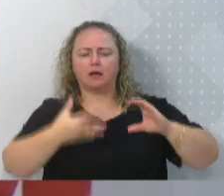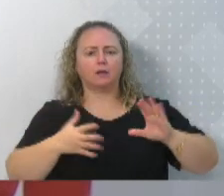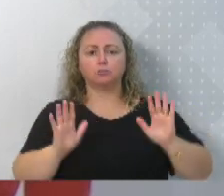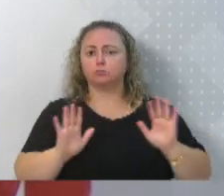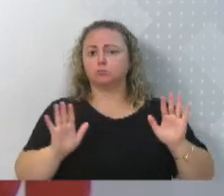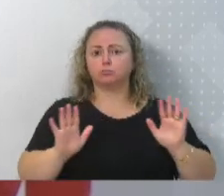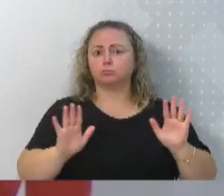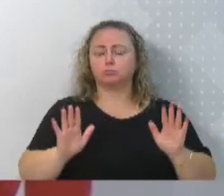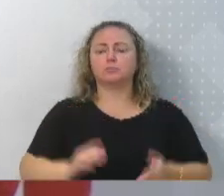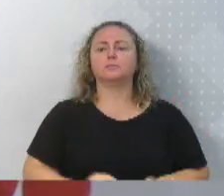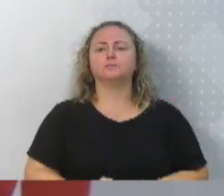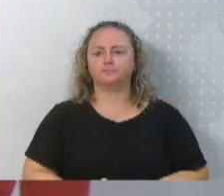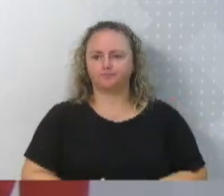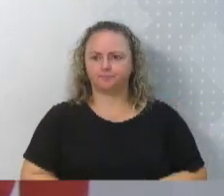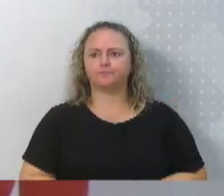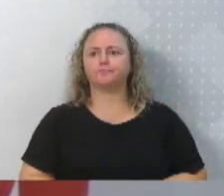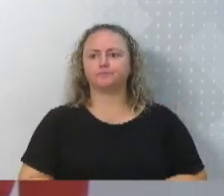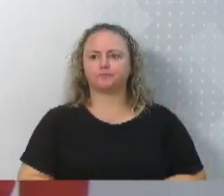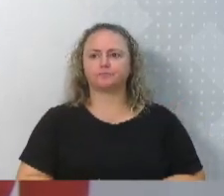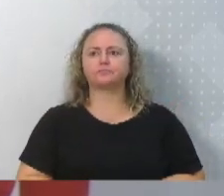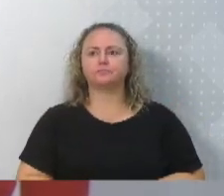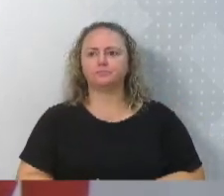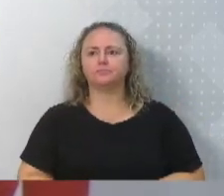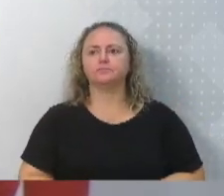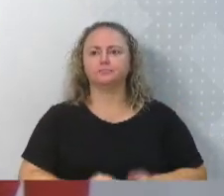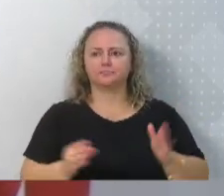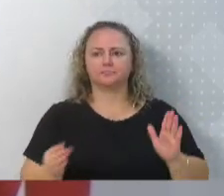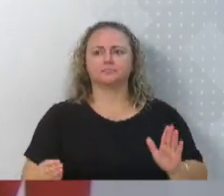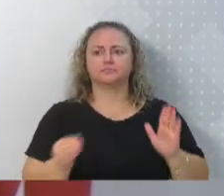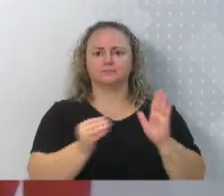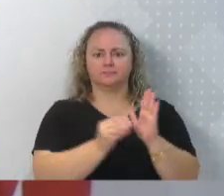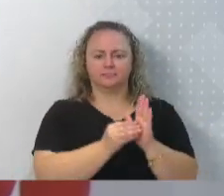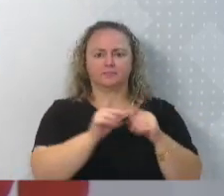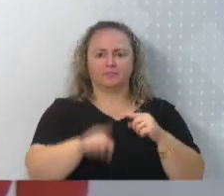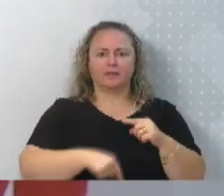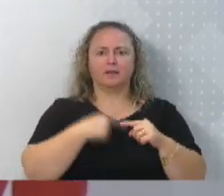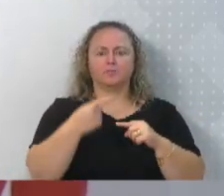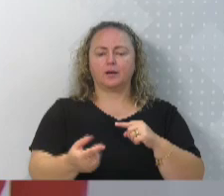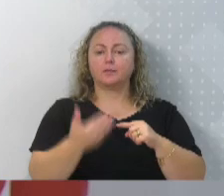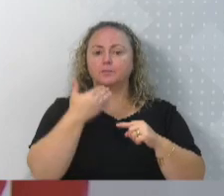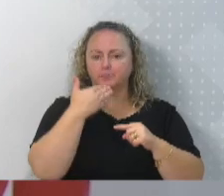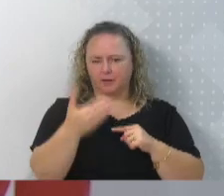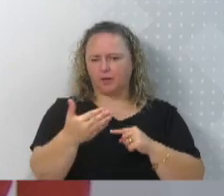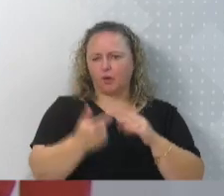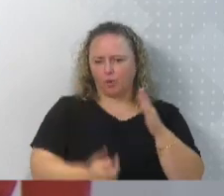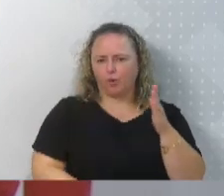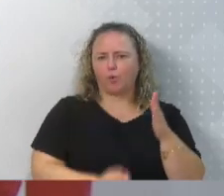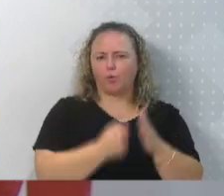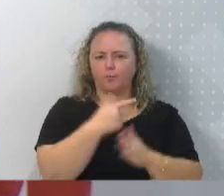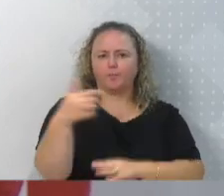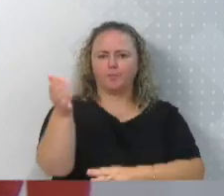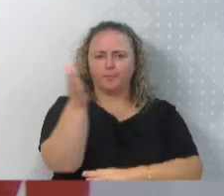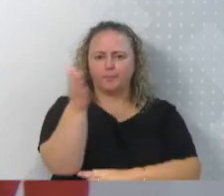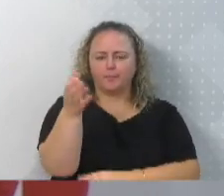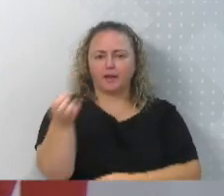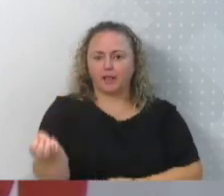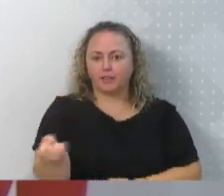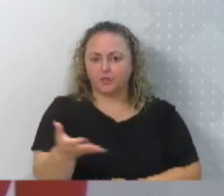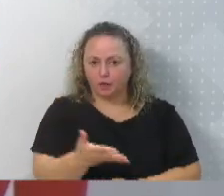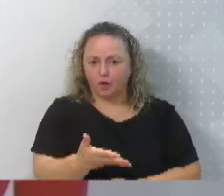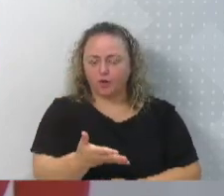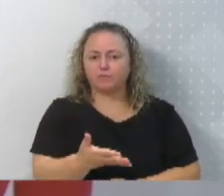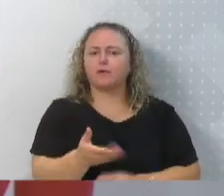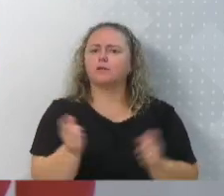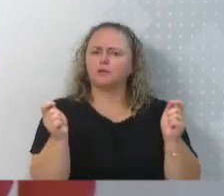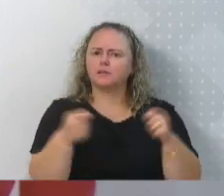então eu vou fazer uma indicação executivo Municipal que quando for realizar a compra de novas Bandeiras a licitação que possa